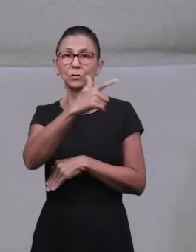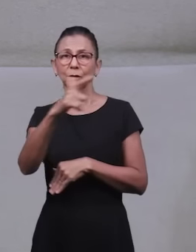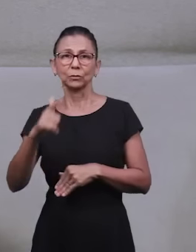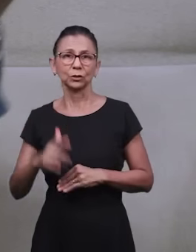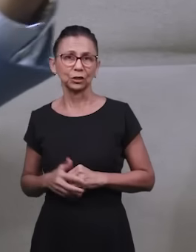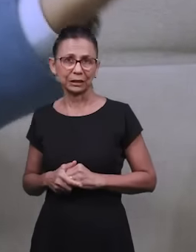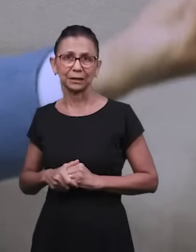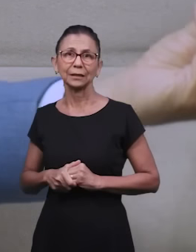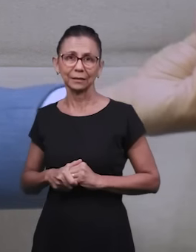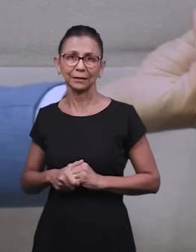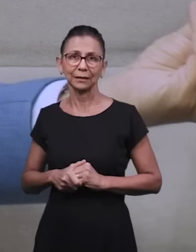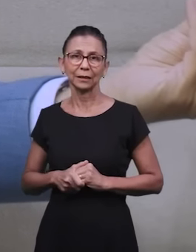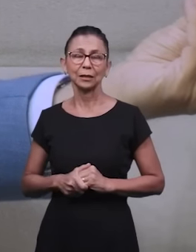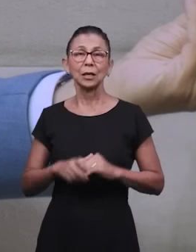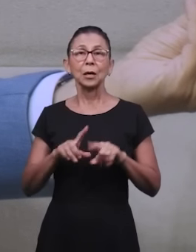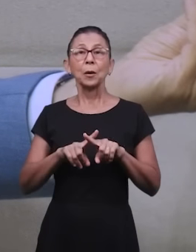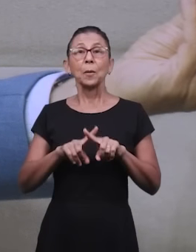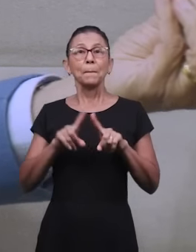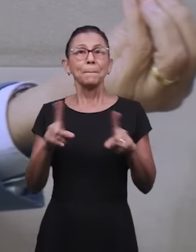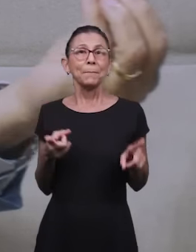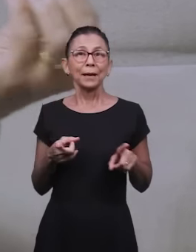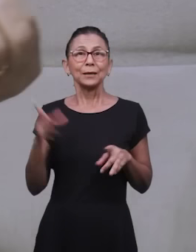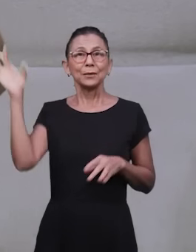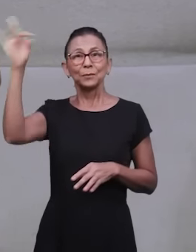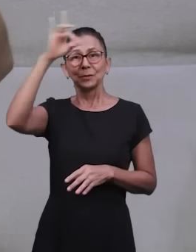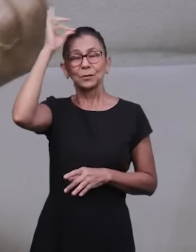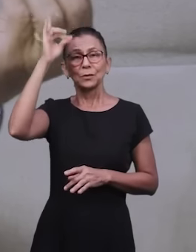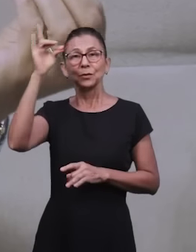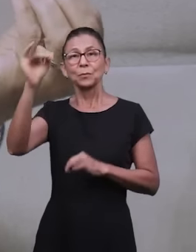o paganismo entrou na Igreja, né?